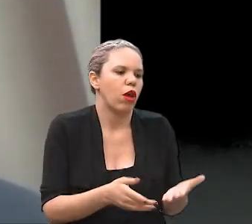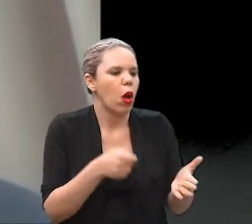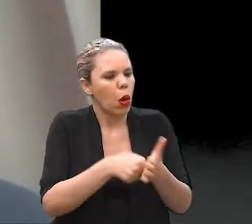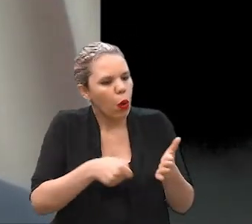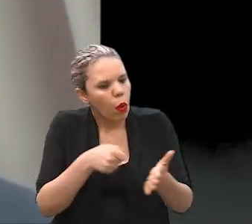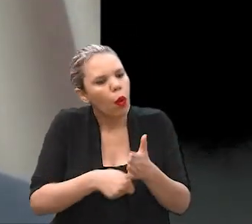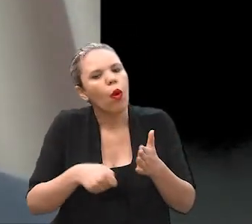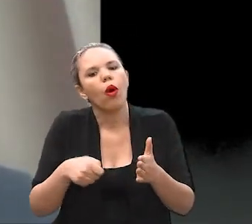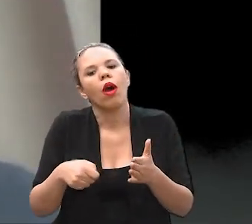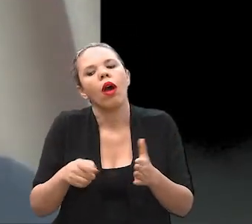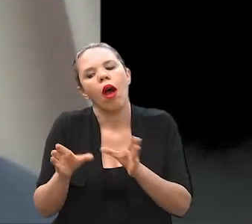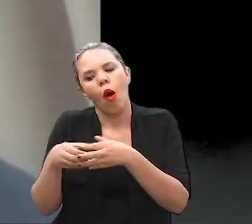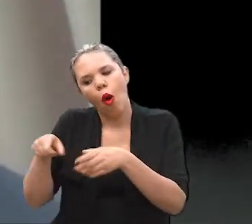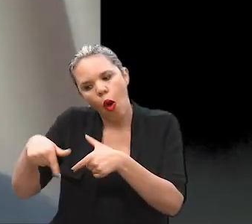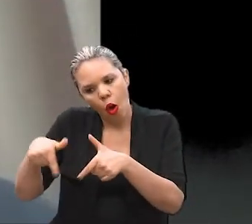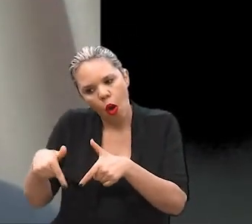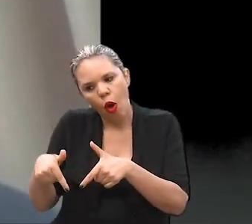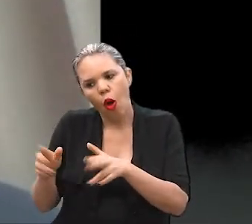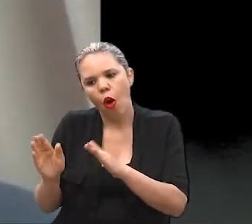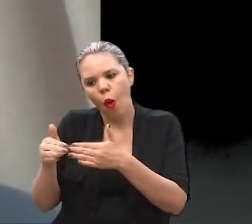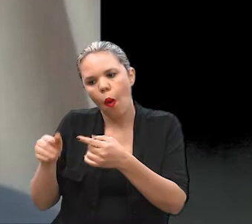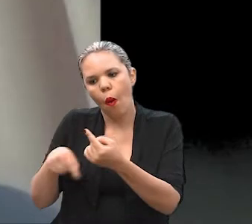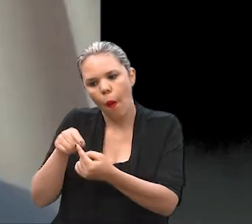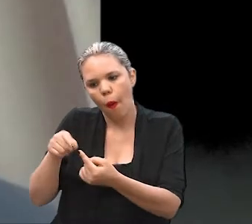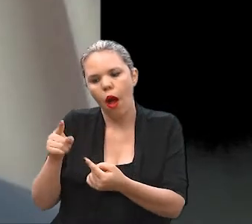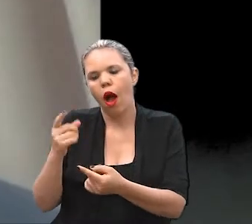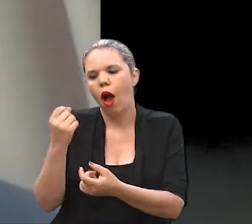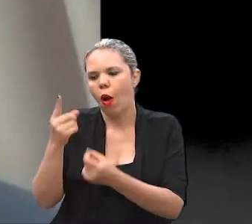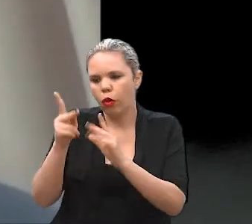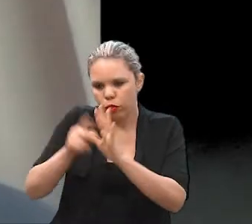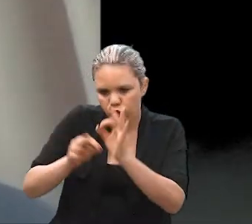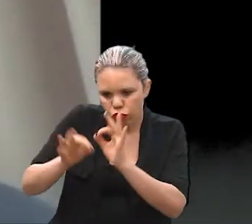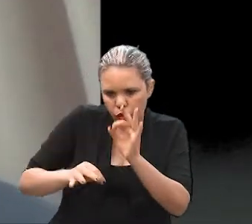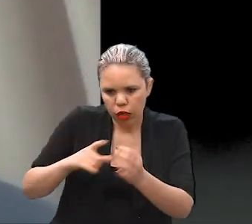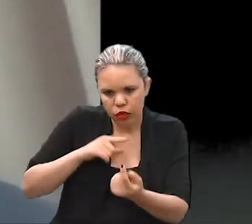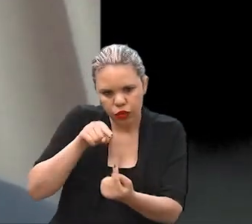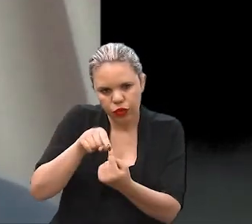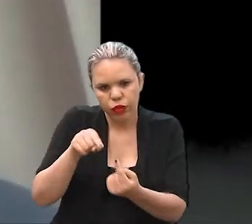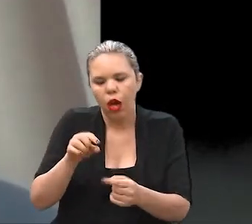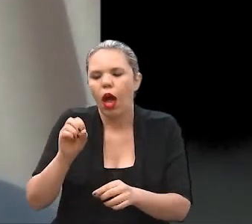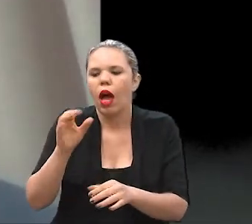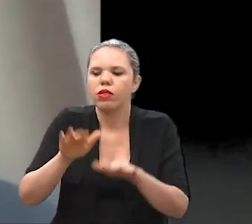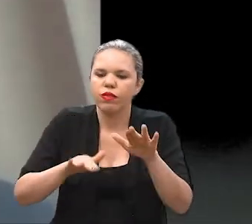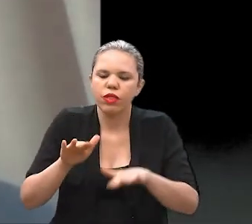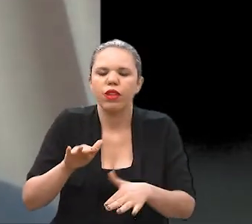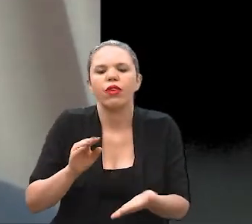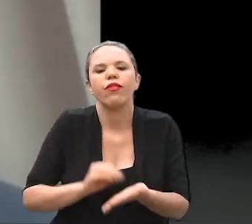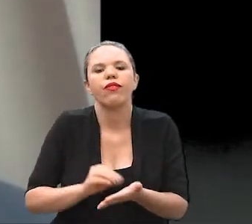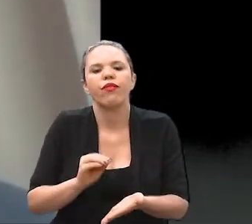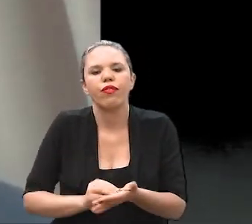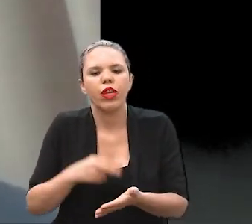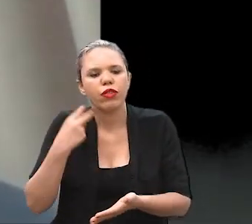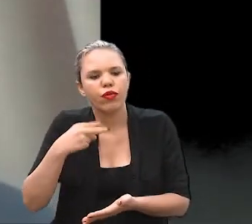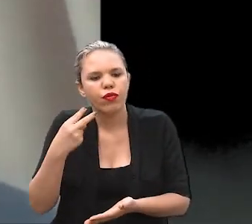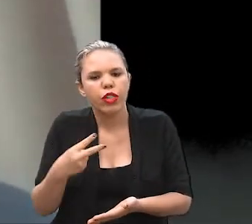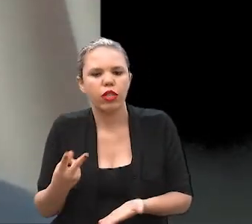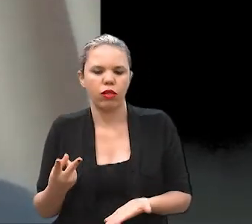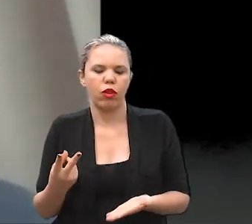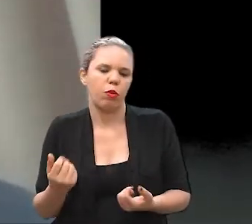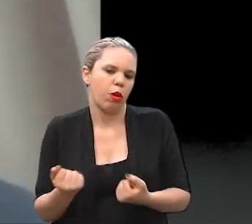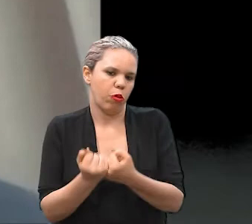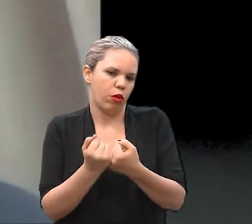A comissão, além de fazer pareceres em alguns projetos que têm a ver, a ausência de vereadores